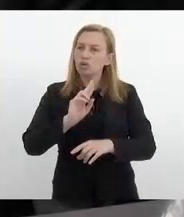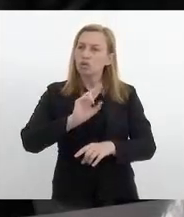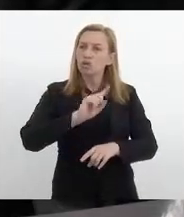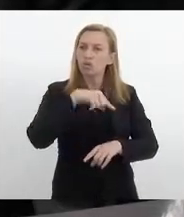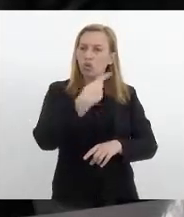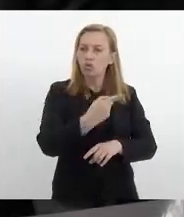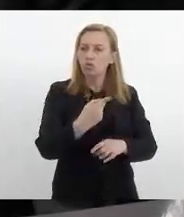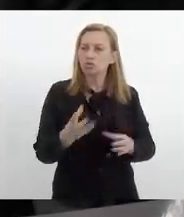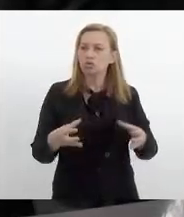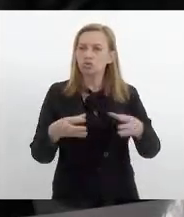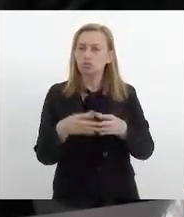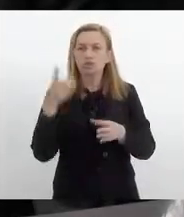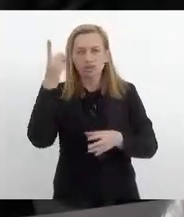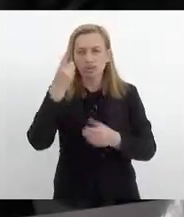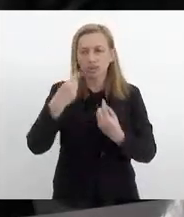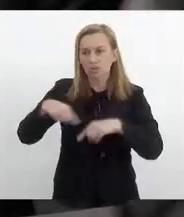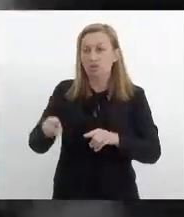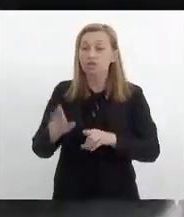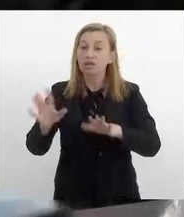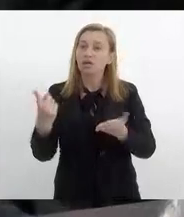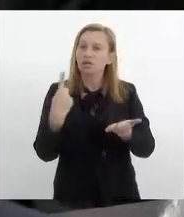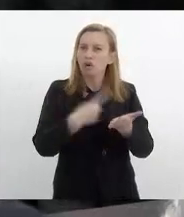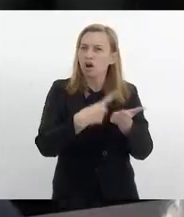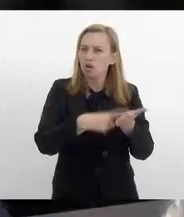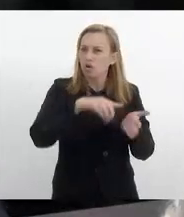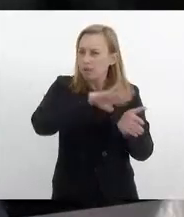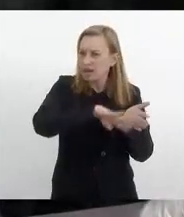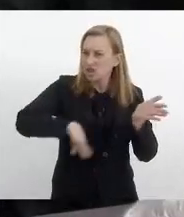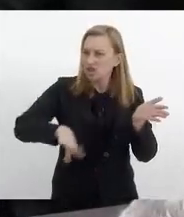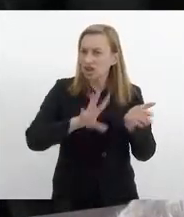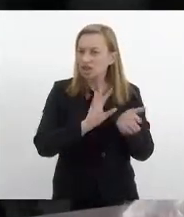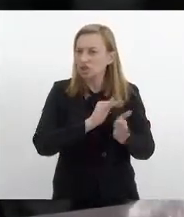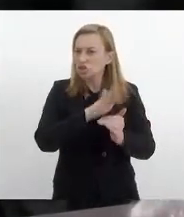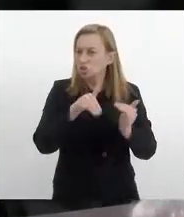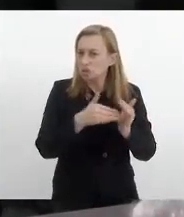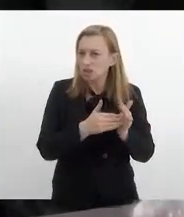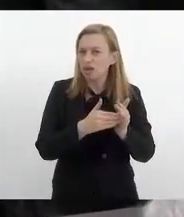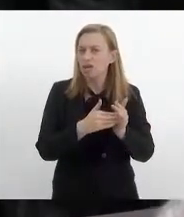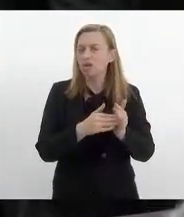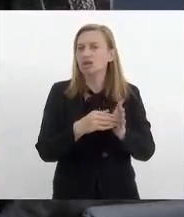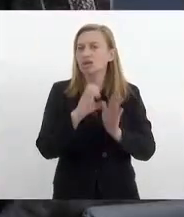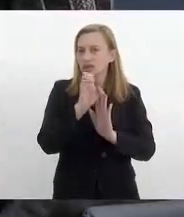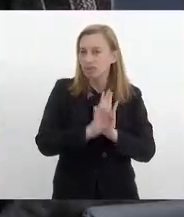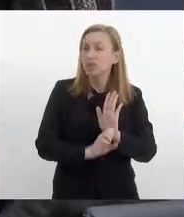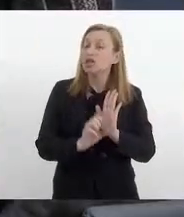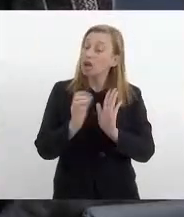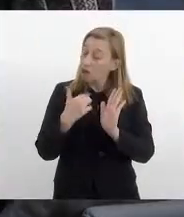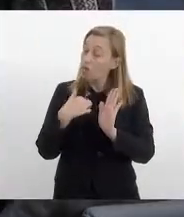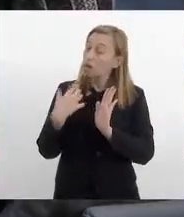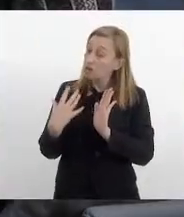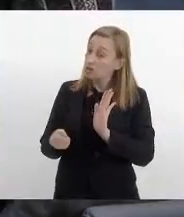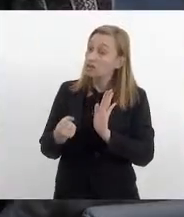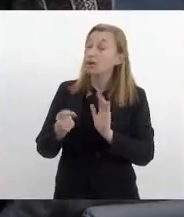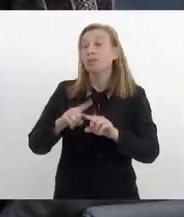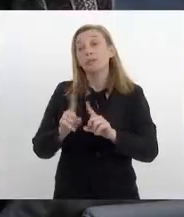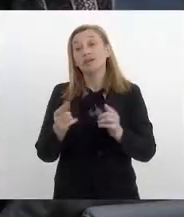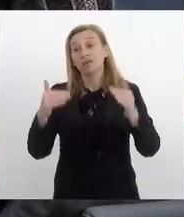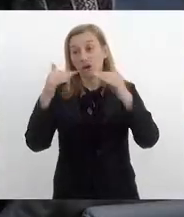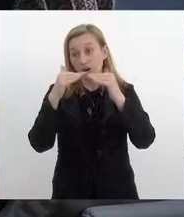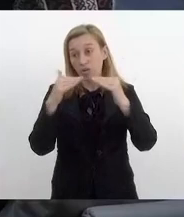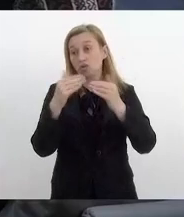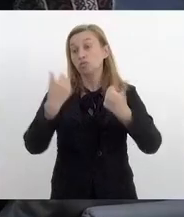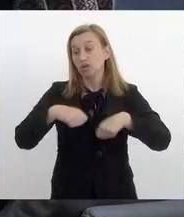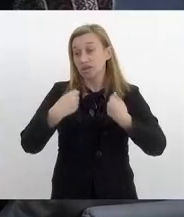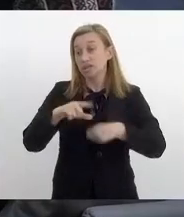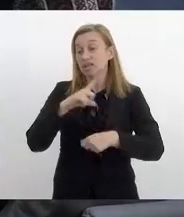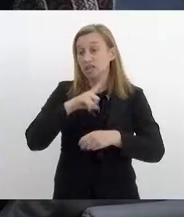Eu fazer um acordo para uma retirada total das emendas, eu faço, desde que, obviamente, seja um acordo,